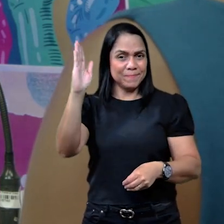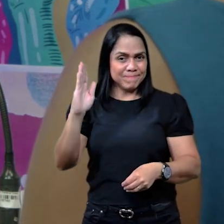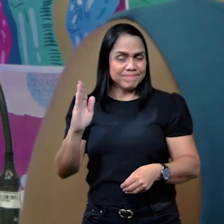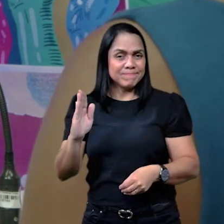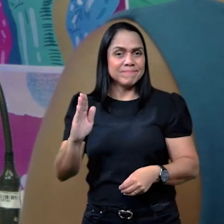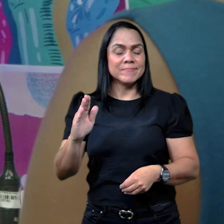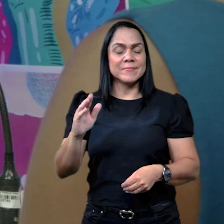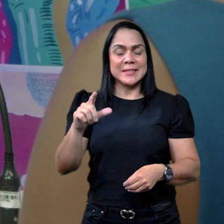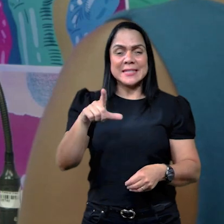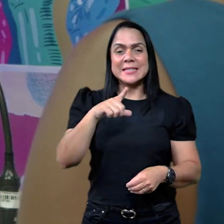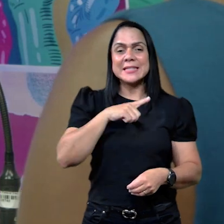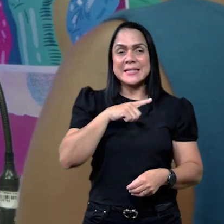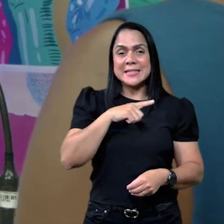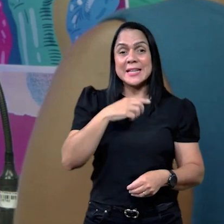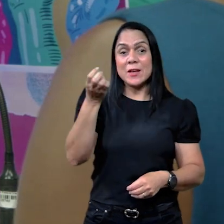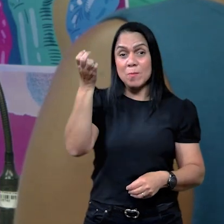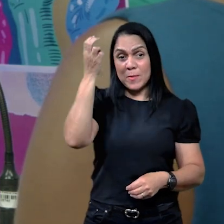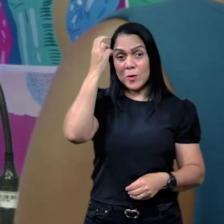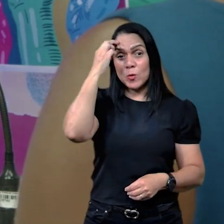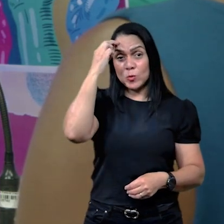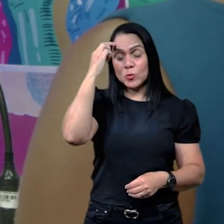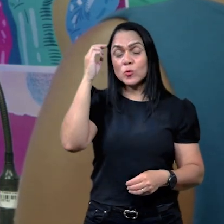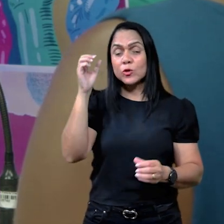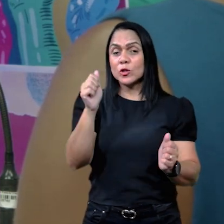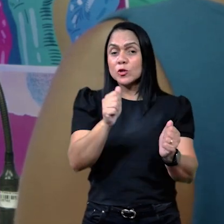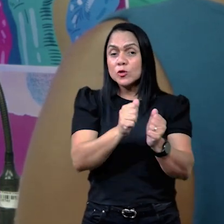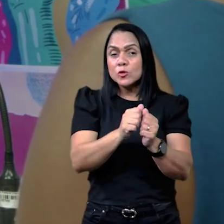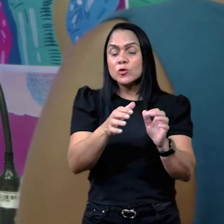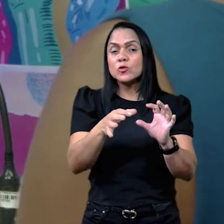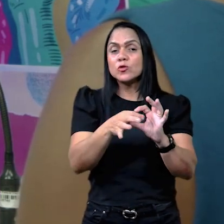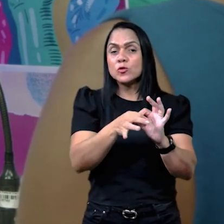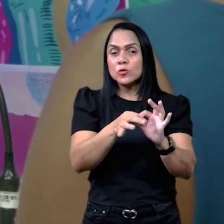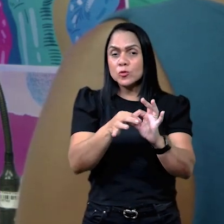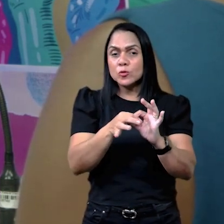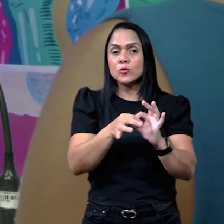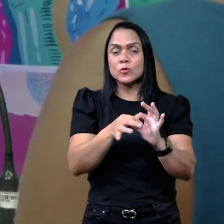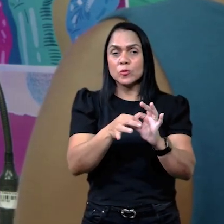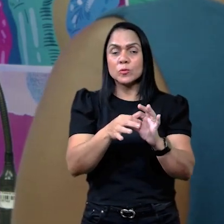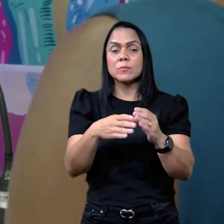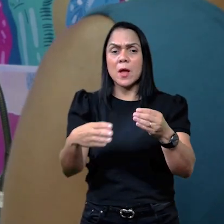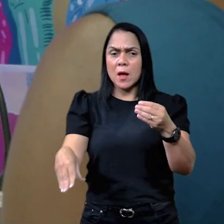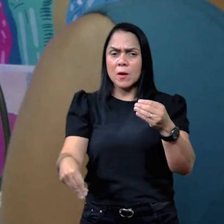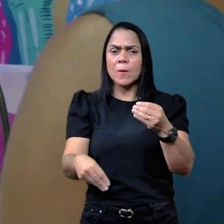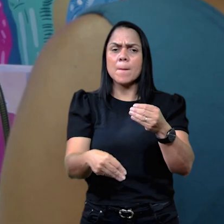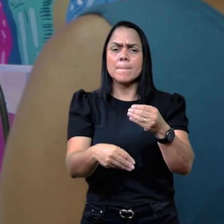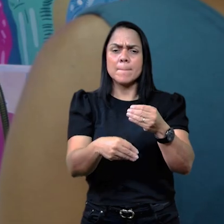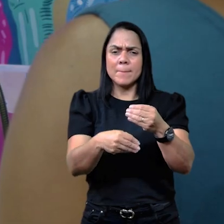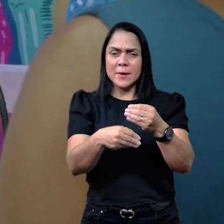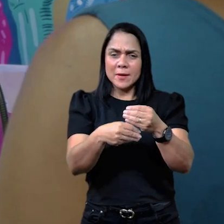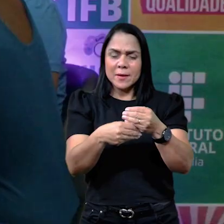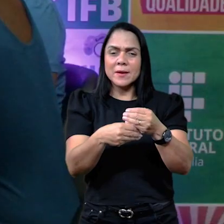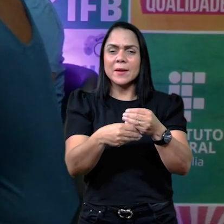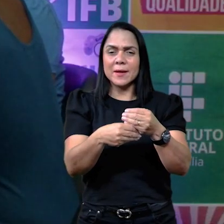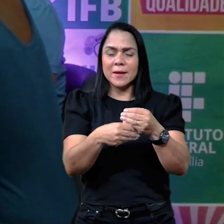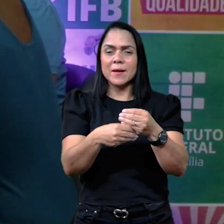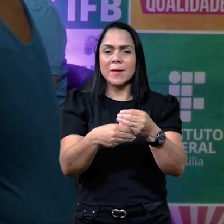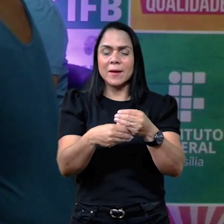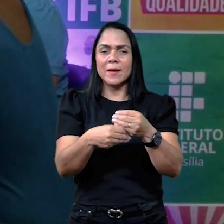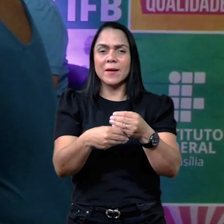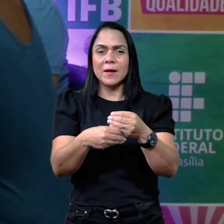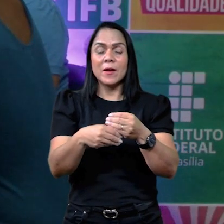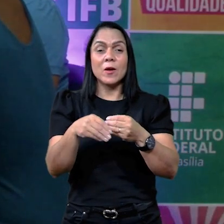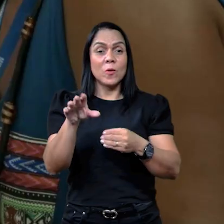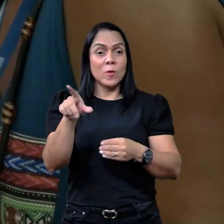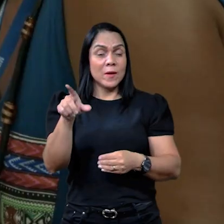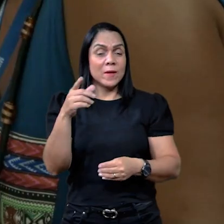há ali também uma cultura vinculada. Se você pudesse falar um pouco também. Eu acho que complementarmente, né, o que a Eloá